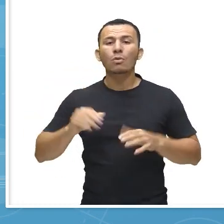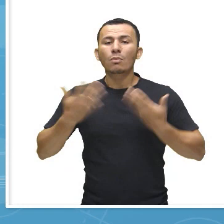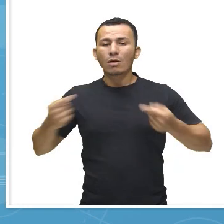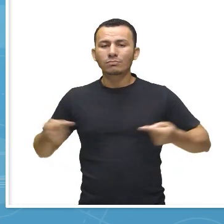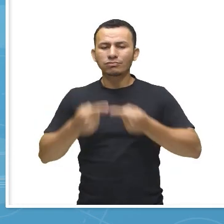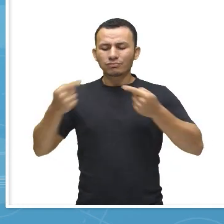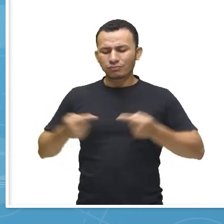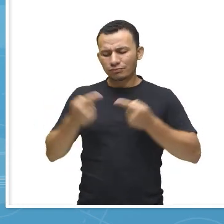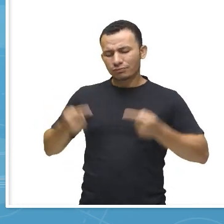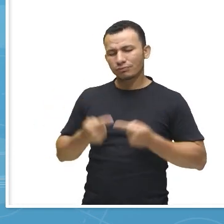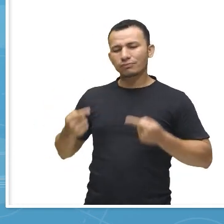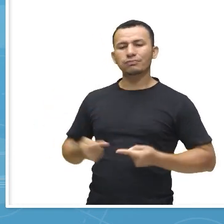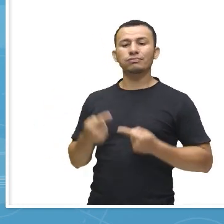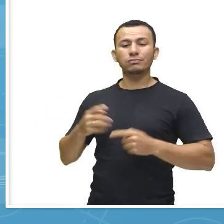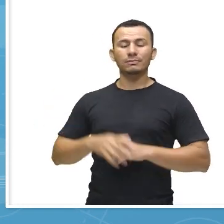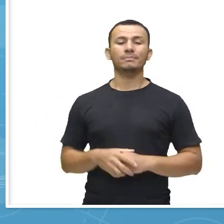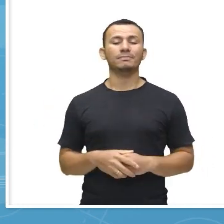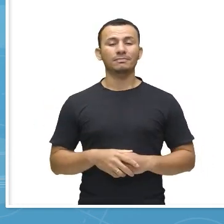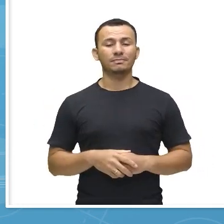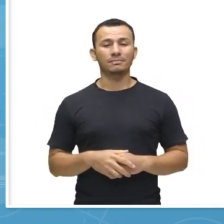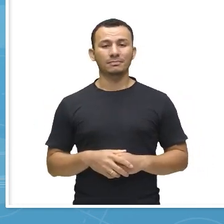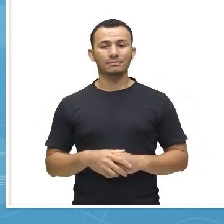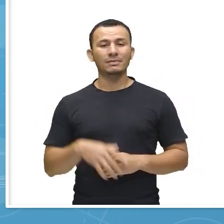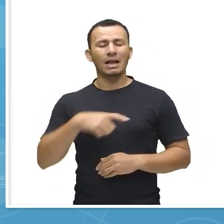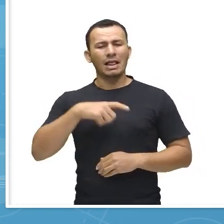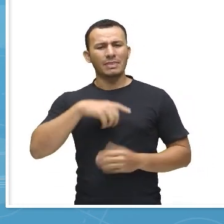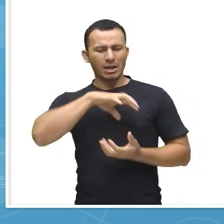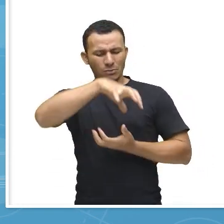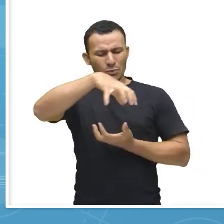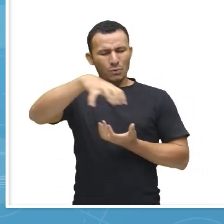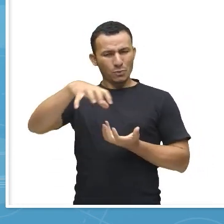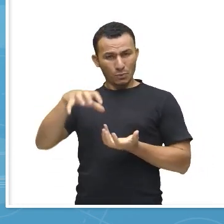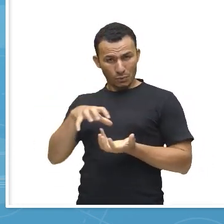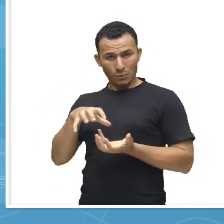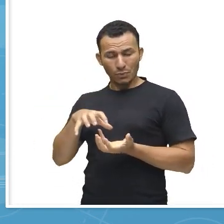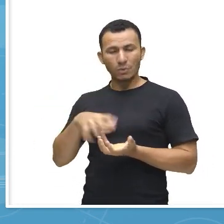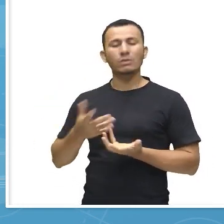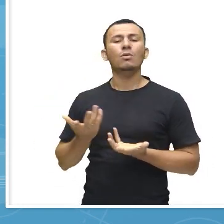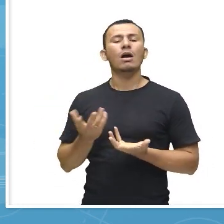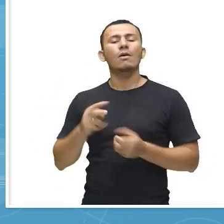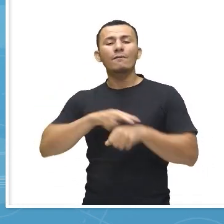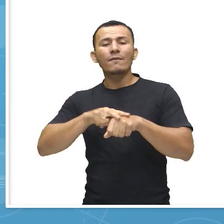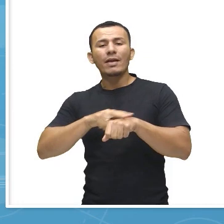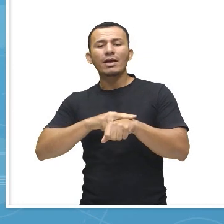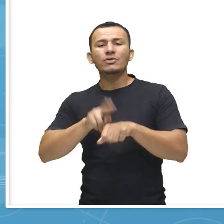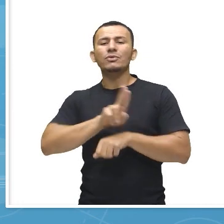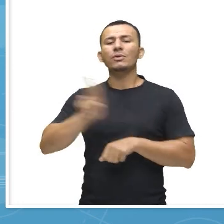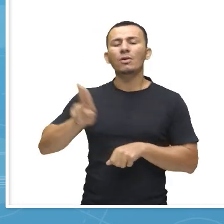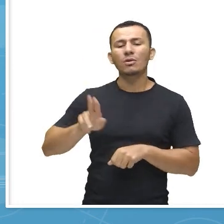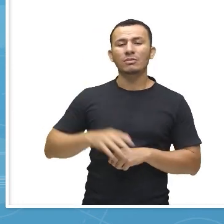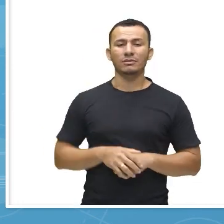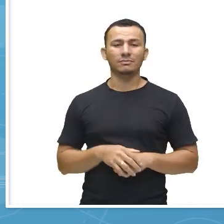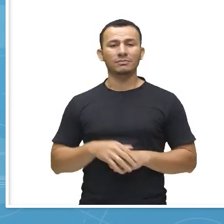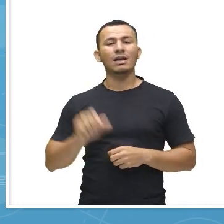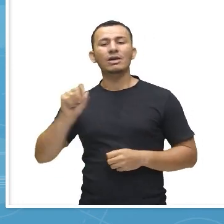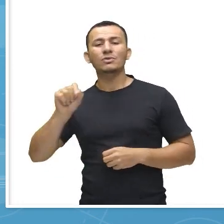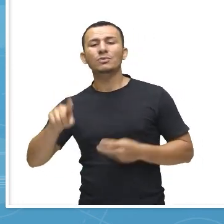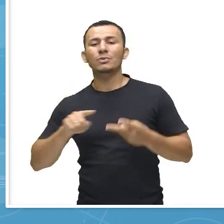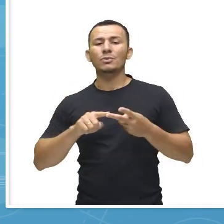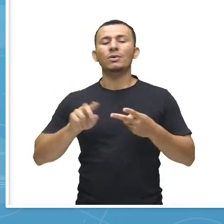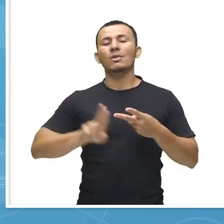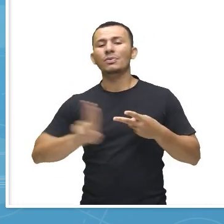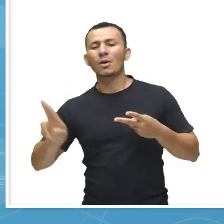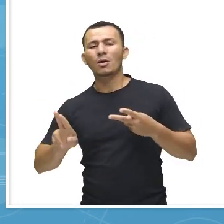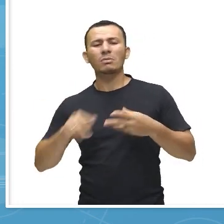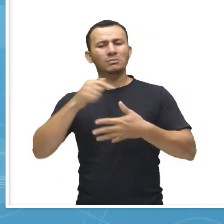gente tem aí o mundo dividido pelos continentes e vocês vão dizer, cor verde, qual é esse continente? Azul. E